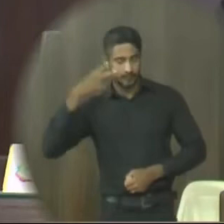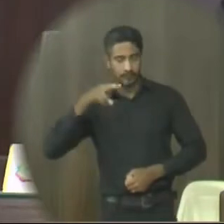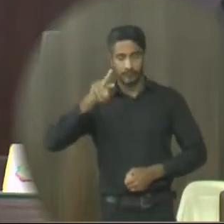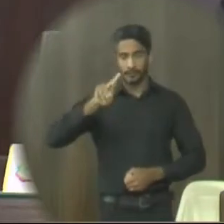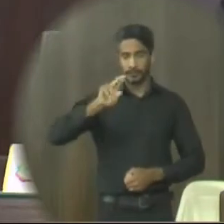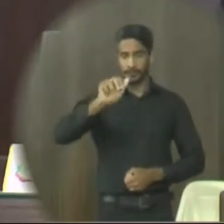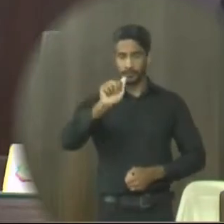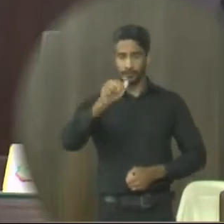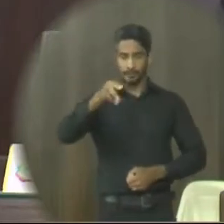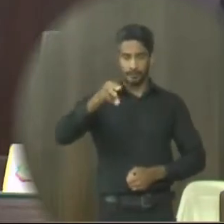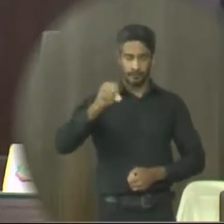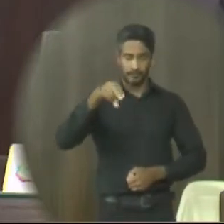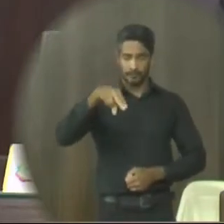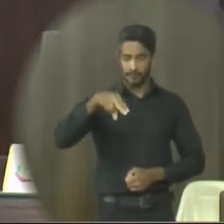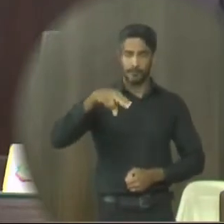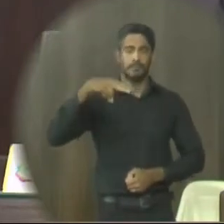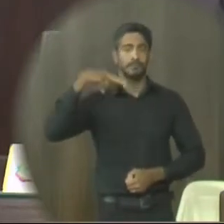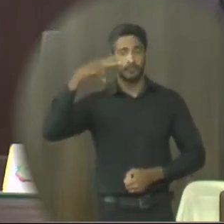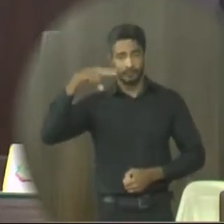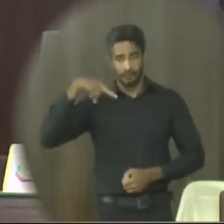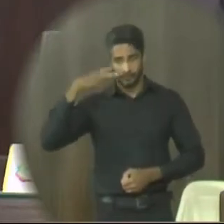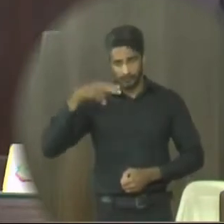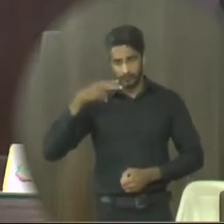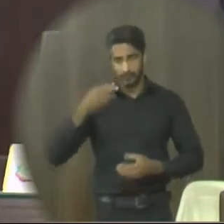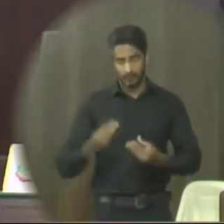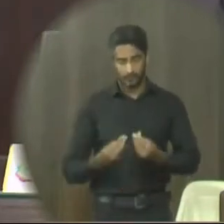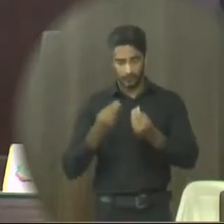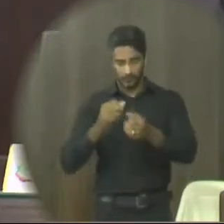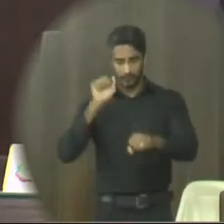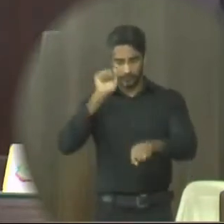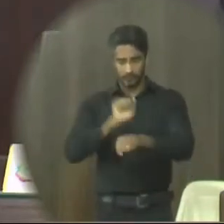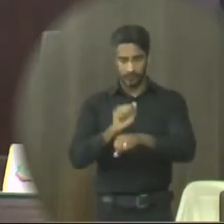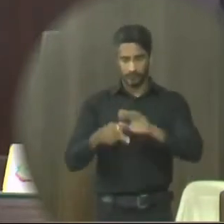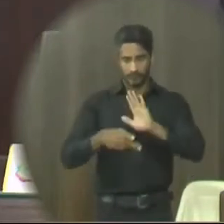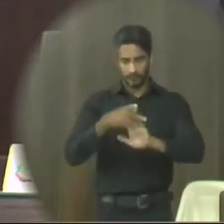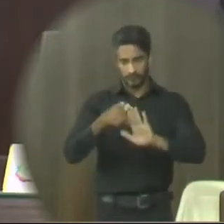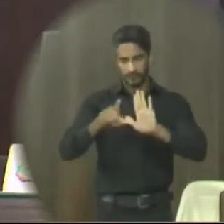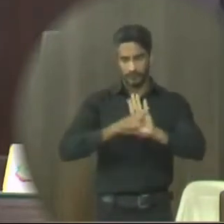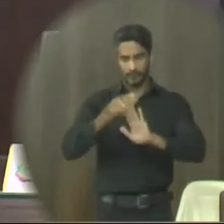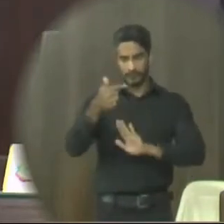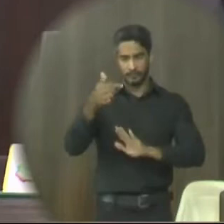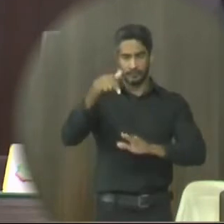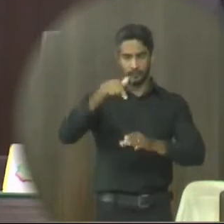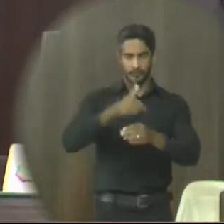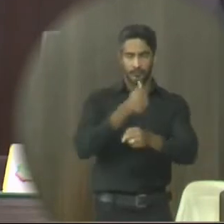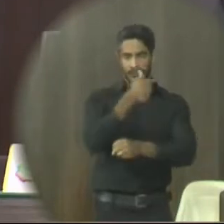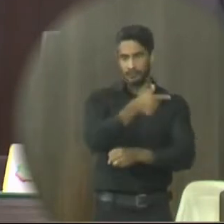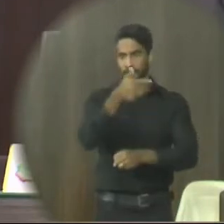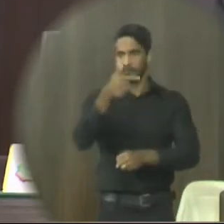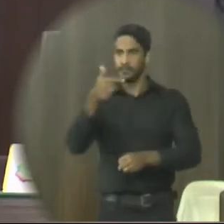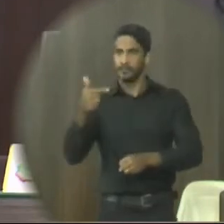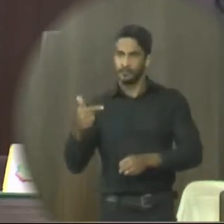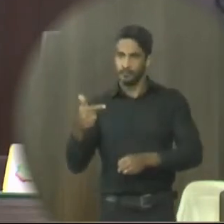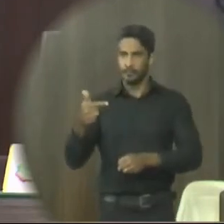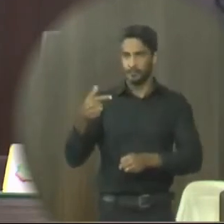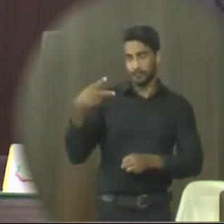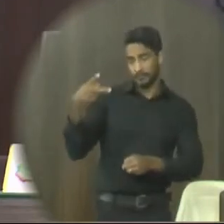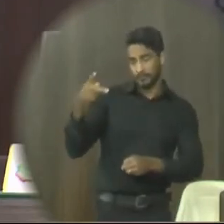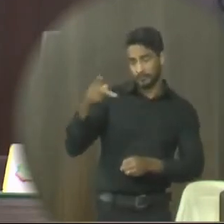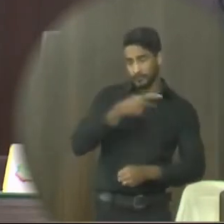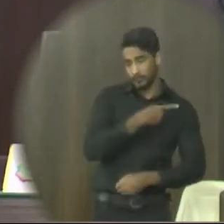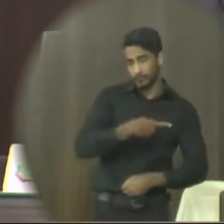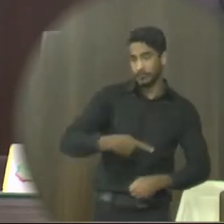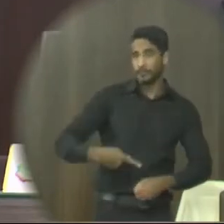Araújo, Professor dos Vereadores, encaminho o veto de projeto de lei 017 de 2022, Excelentíssimo Senhor